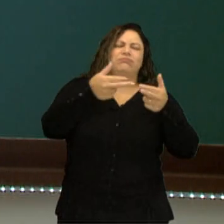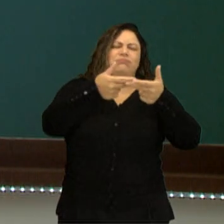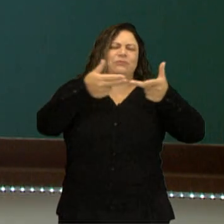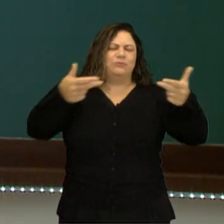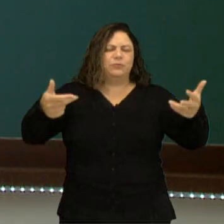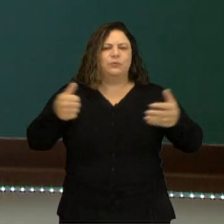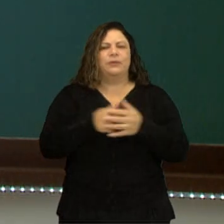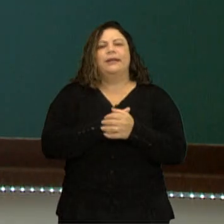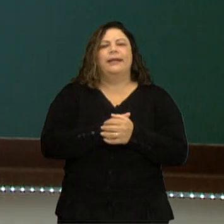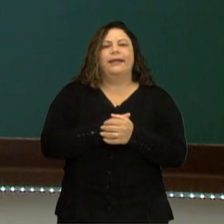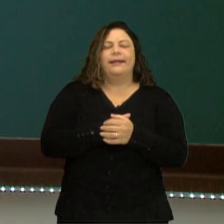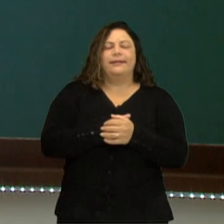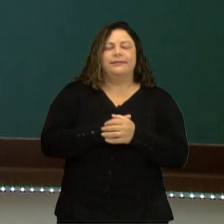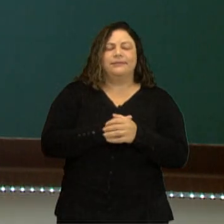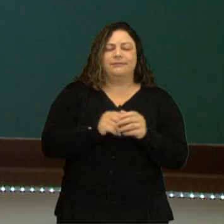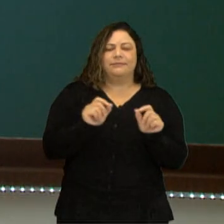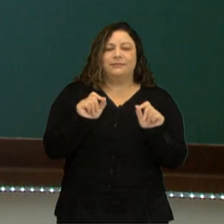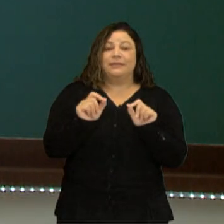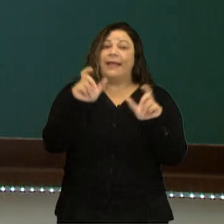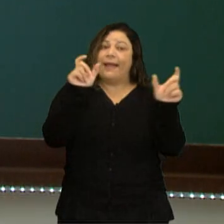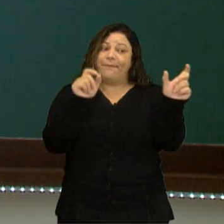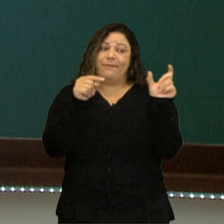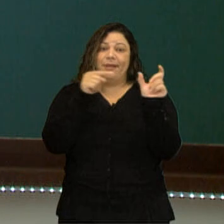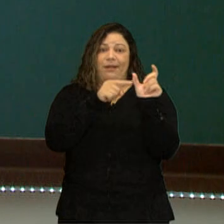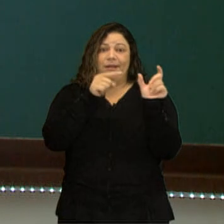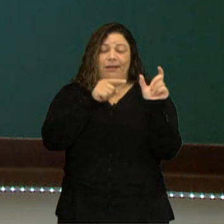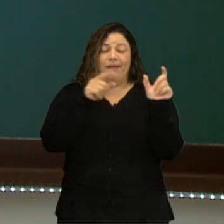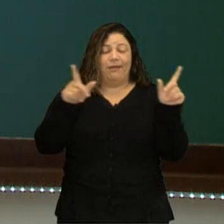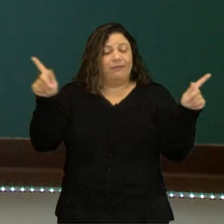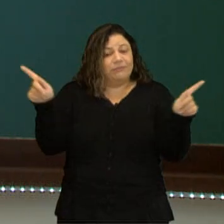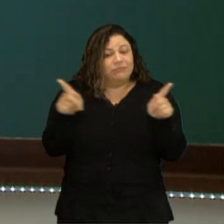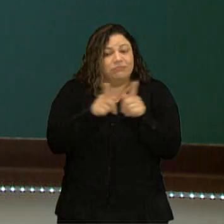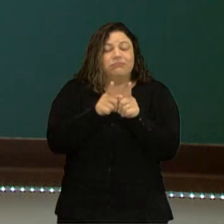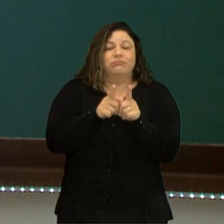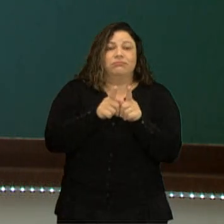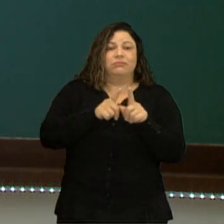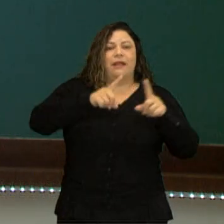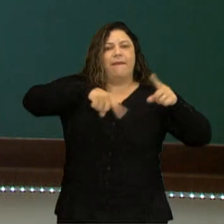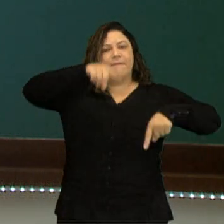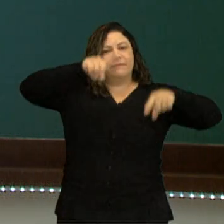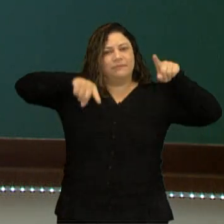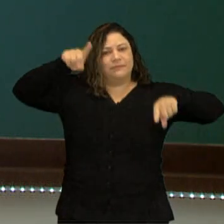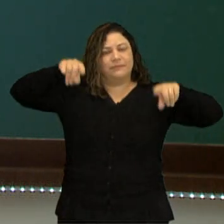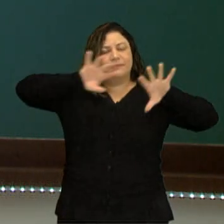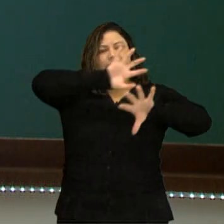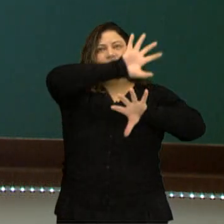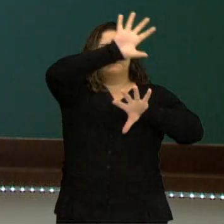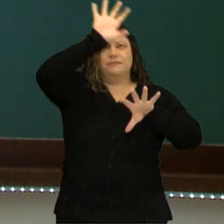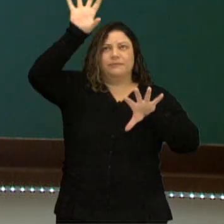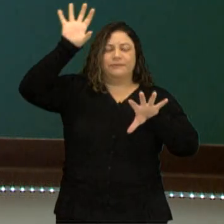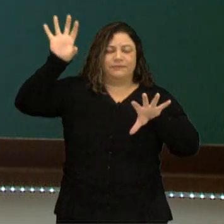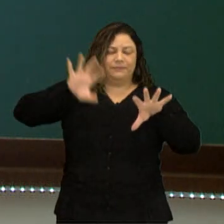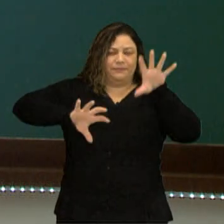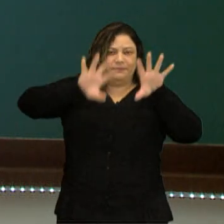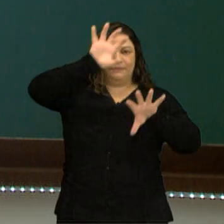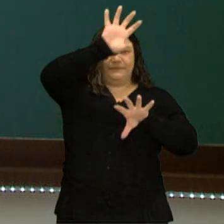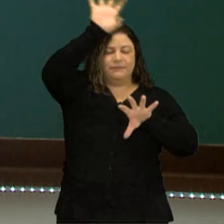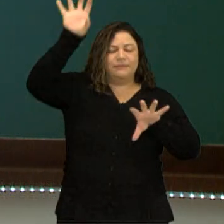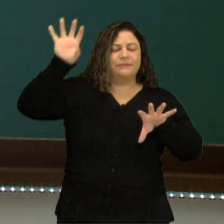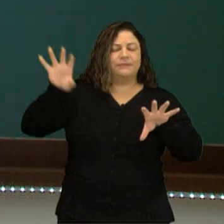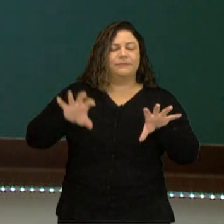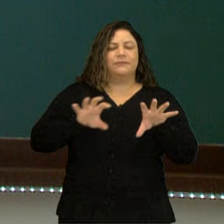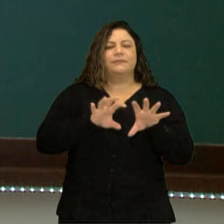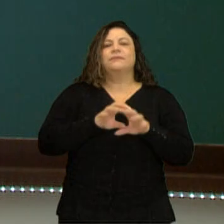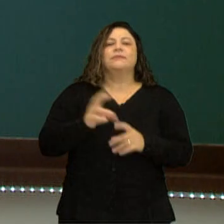de palavras abreviadas ou contraídas, uso das variações regionais, culturais e